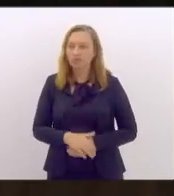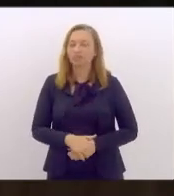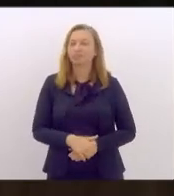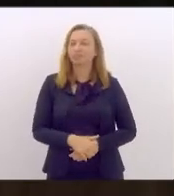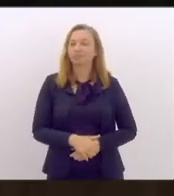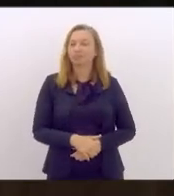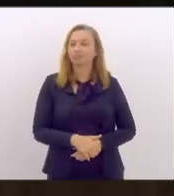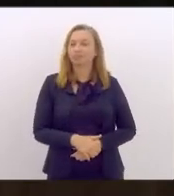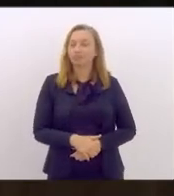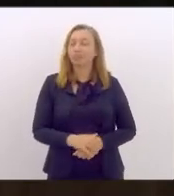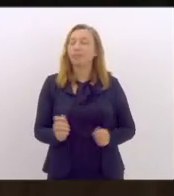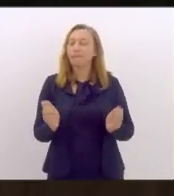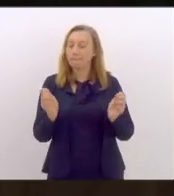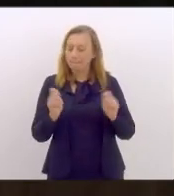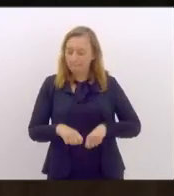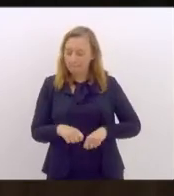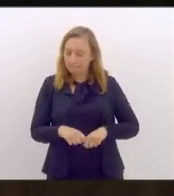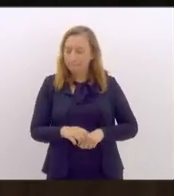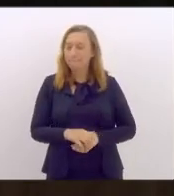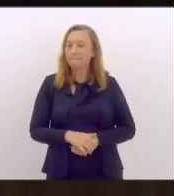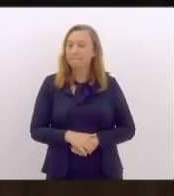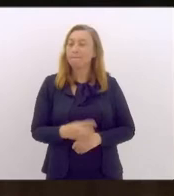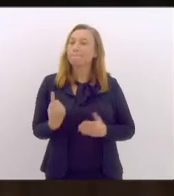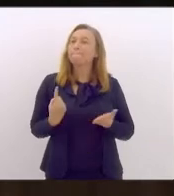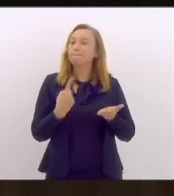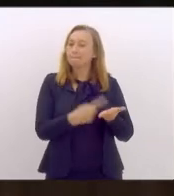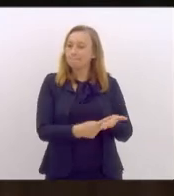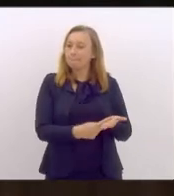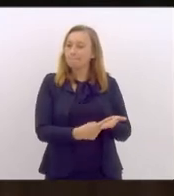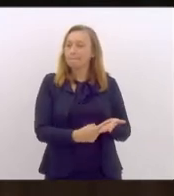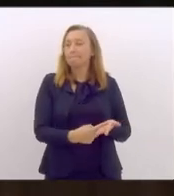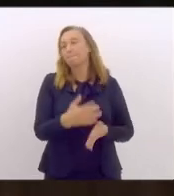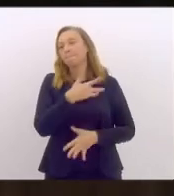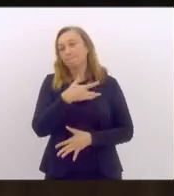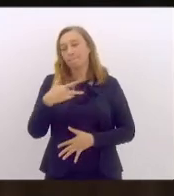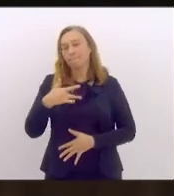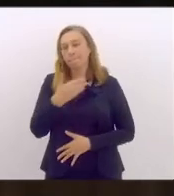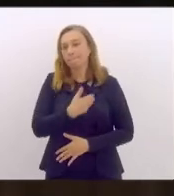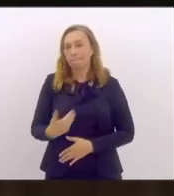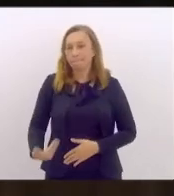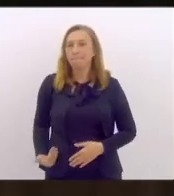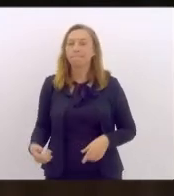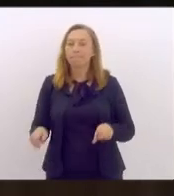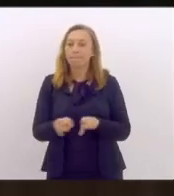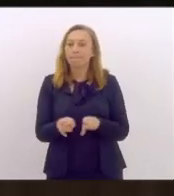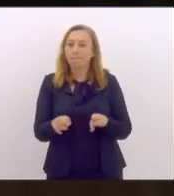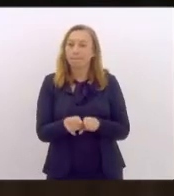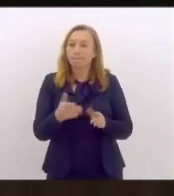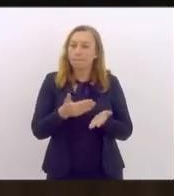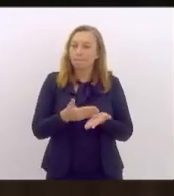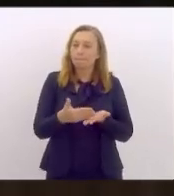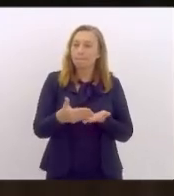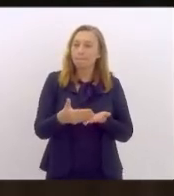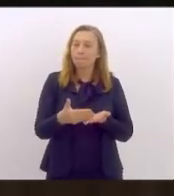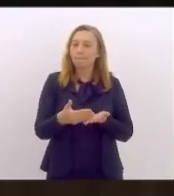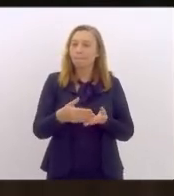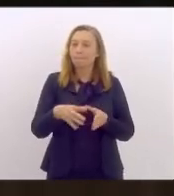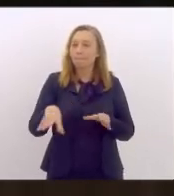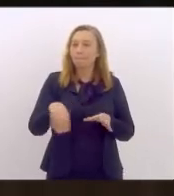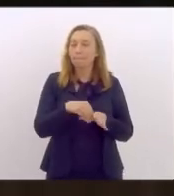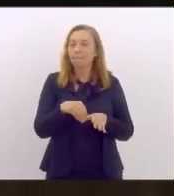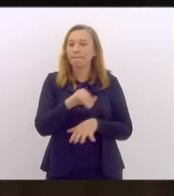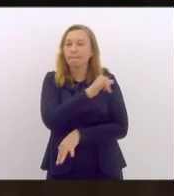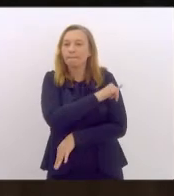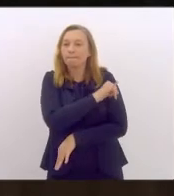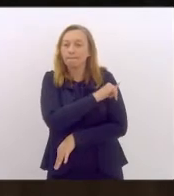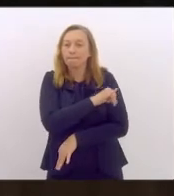capa abnegados e comprometidos com a saúde pública e que também começaram a implantar no Rio de Janeiro a